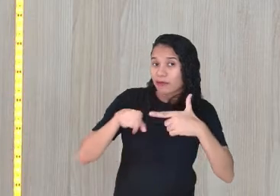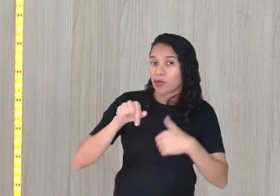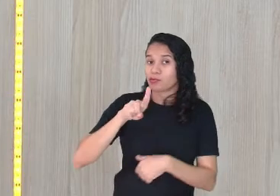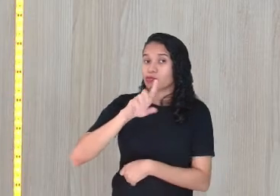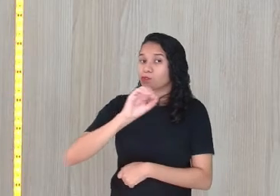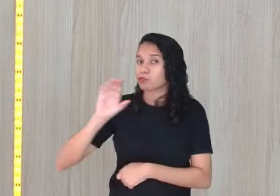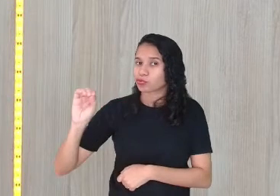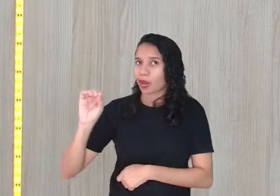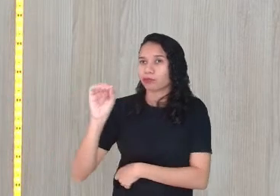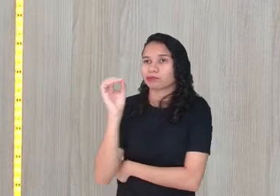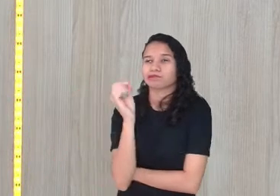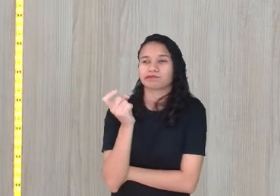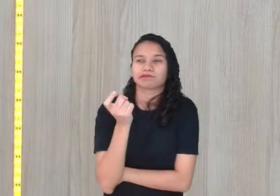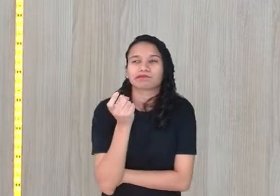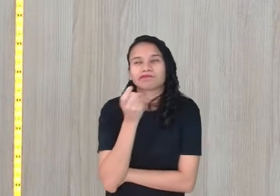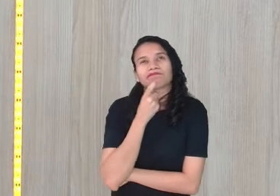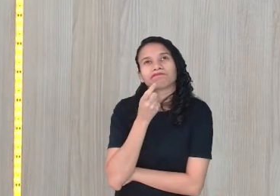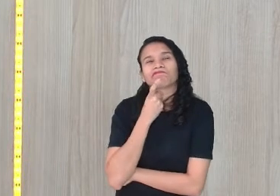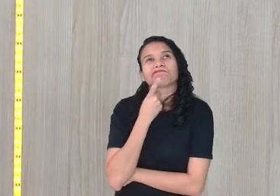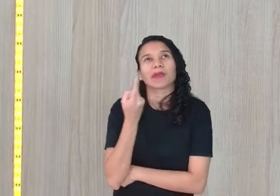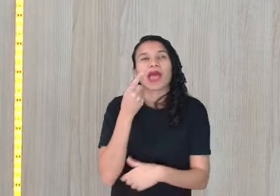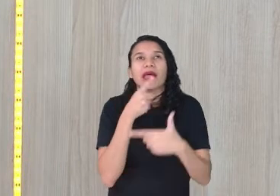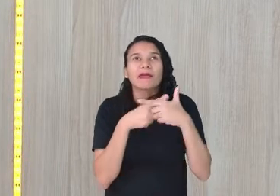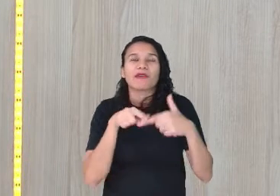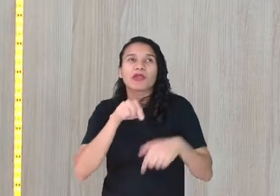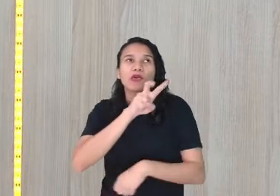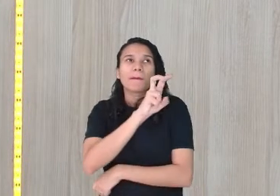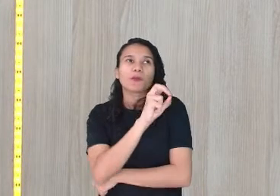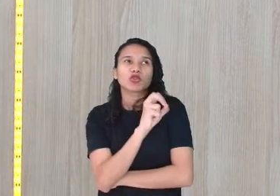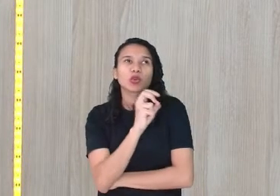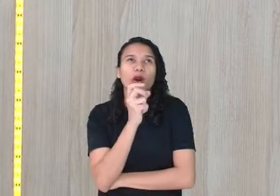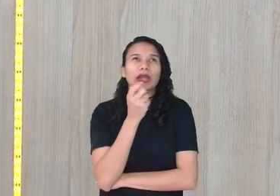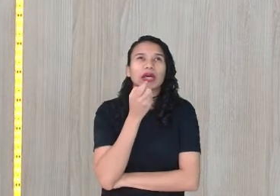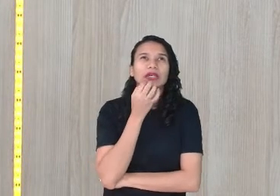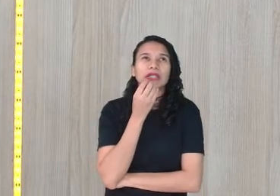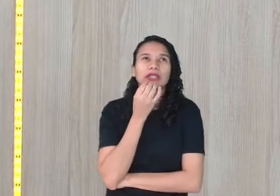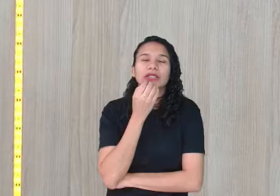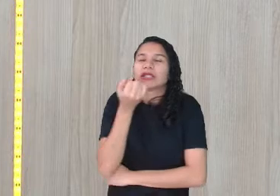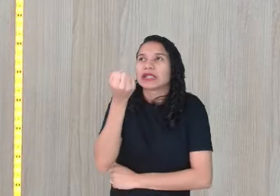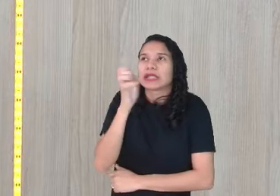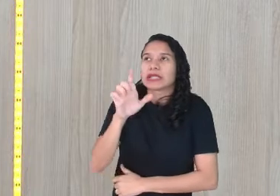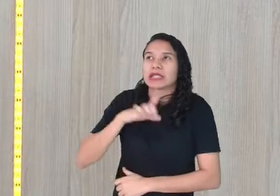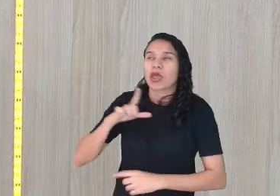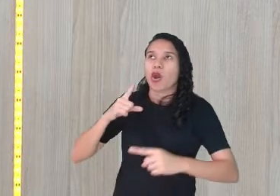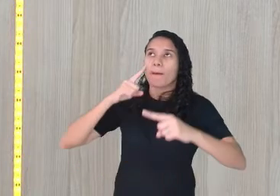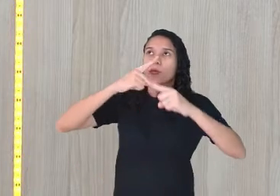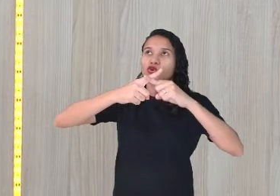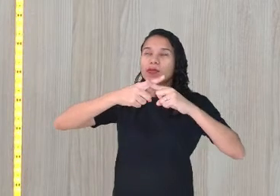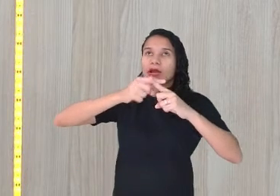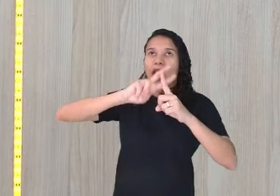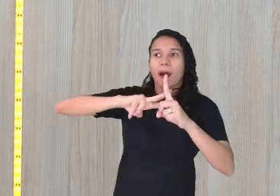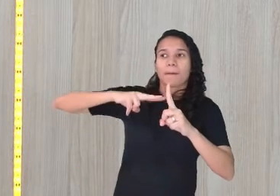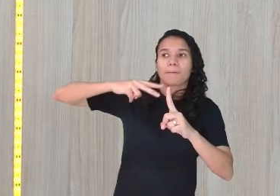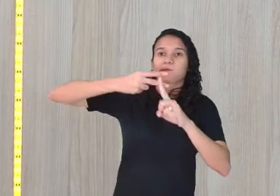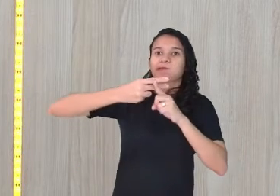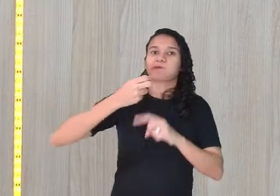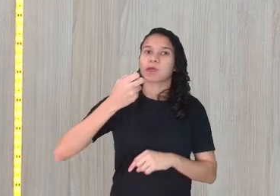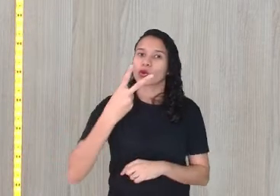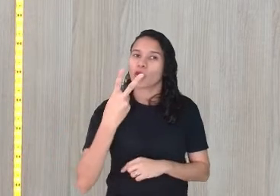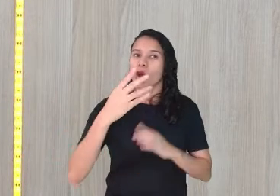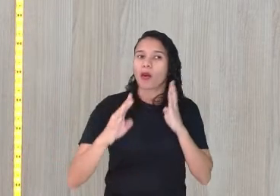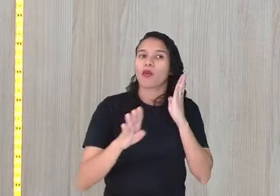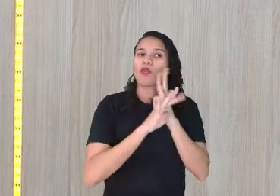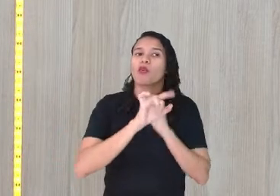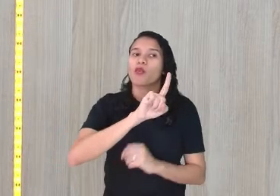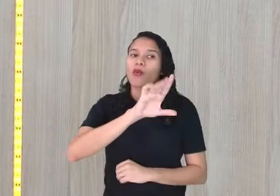100. Aí, eu estou dividindo por 50. Então, se eu multiplicar por 2, eu vou chegar em